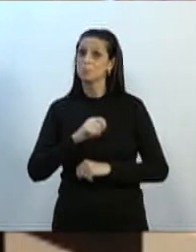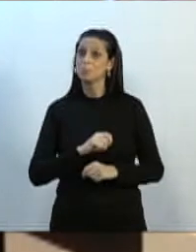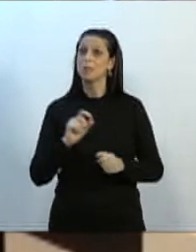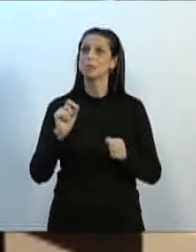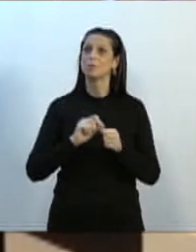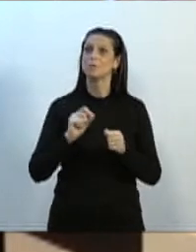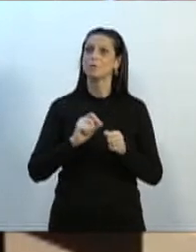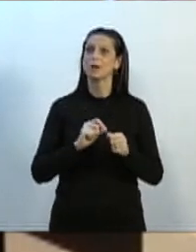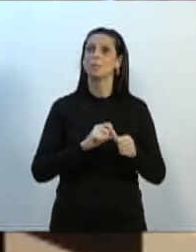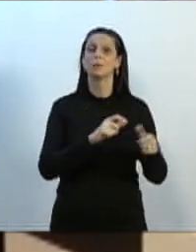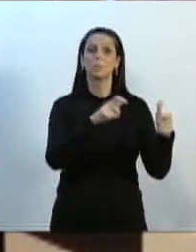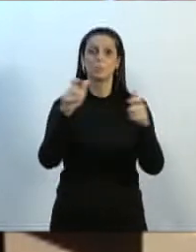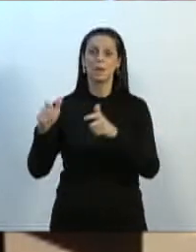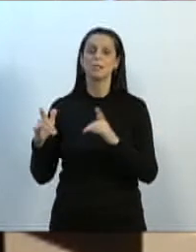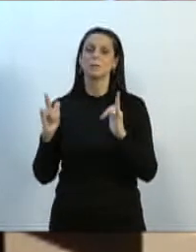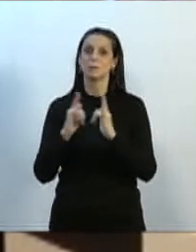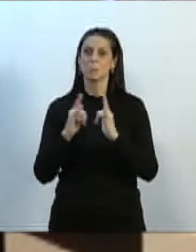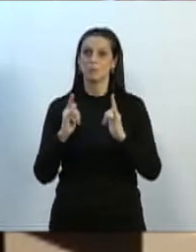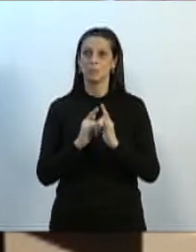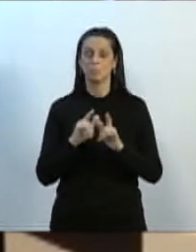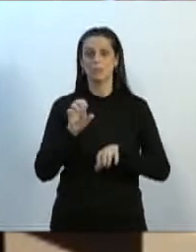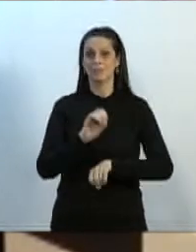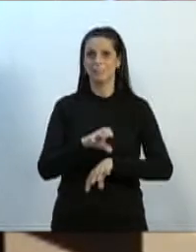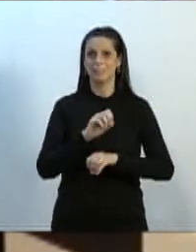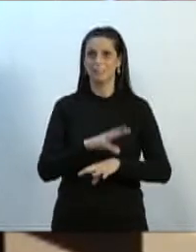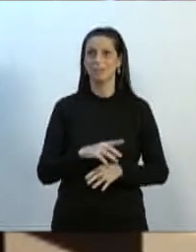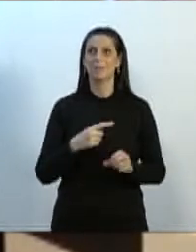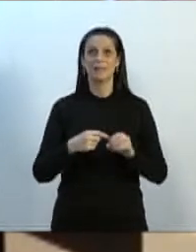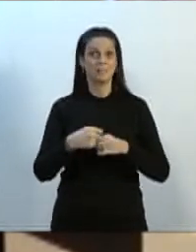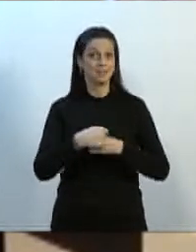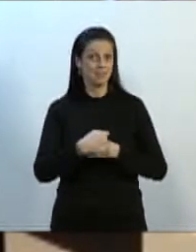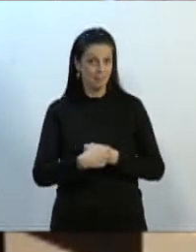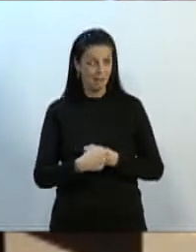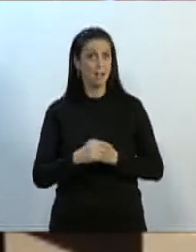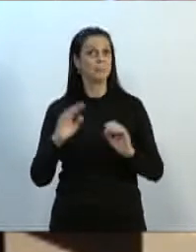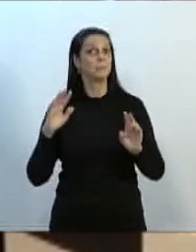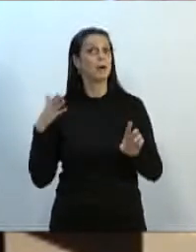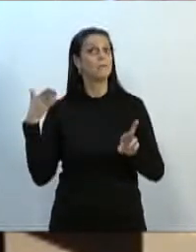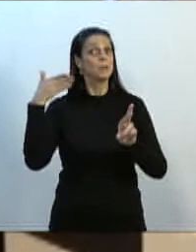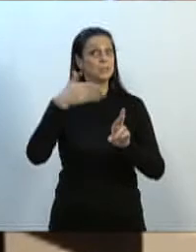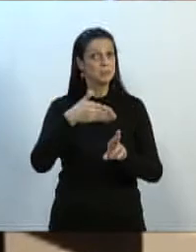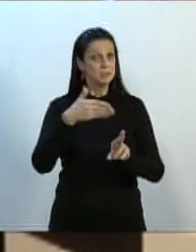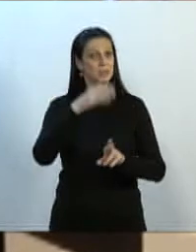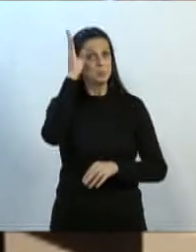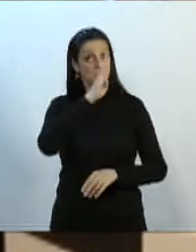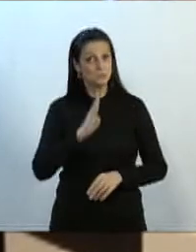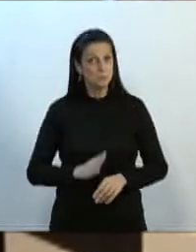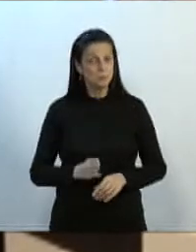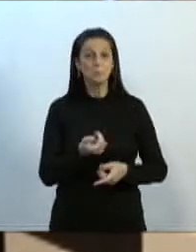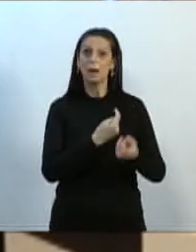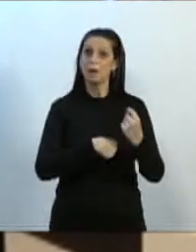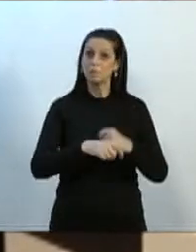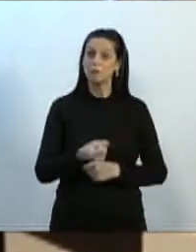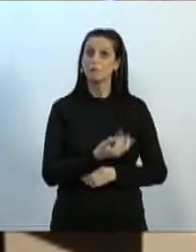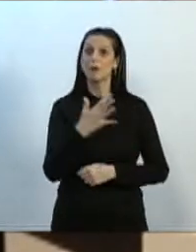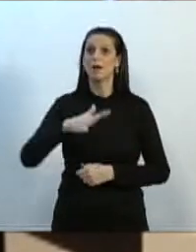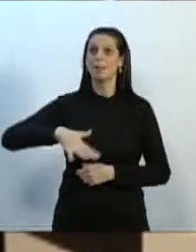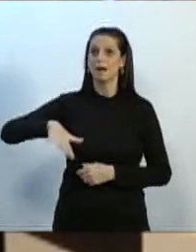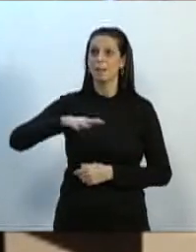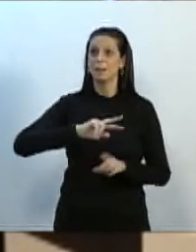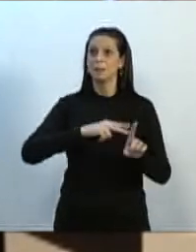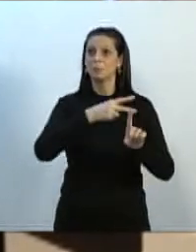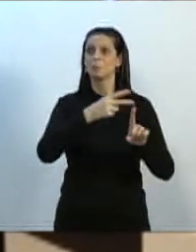em instituições de ensino. A cidade tem se destacado nacionalmente no âmbito econômico em diversas áreas e a inovação